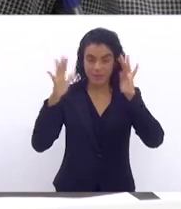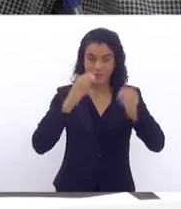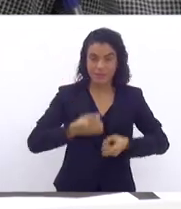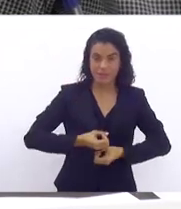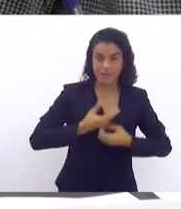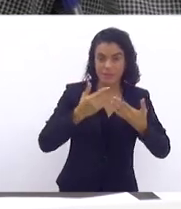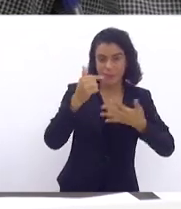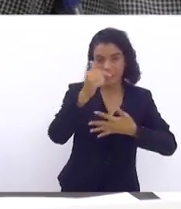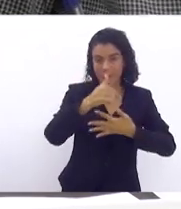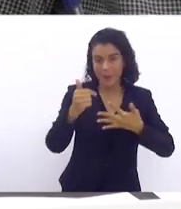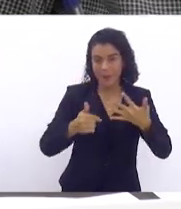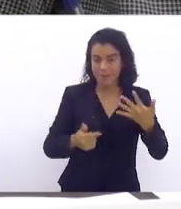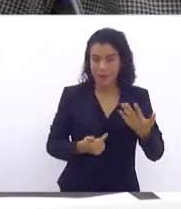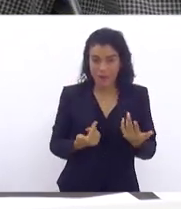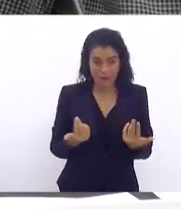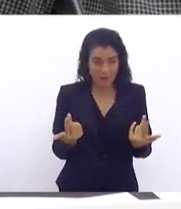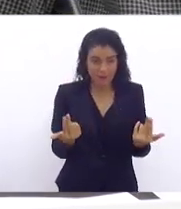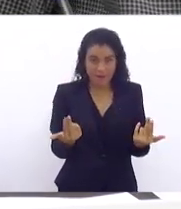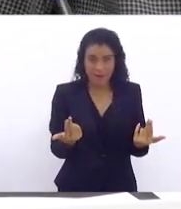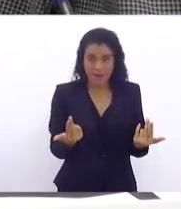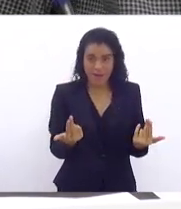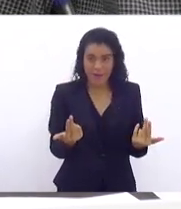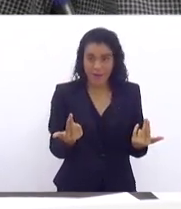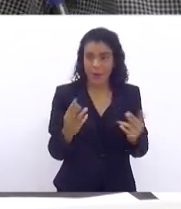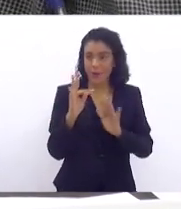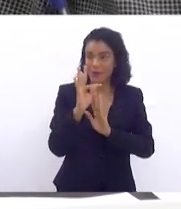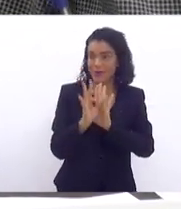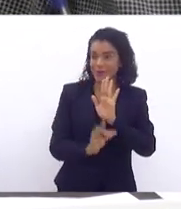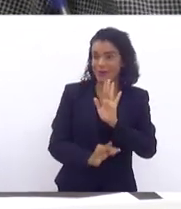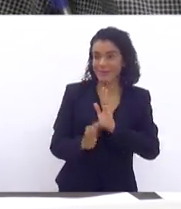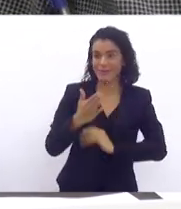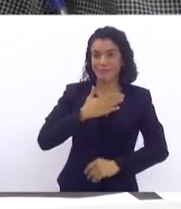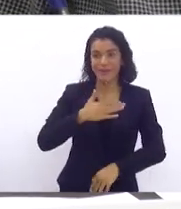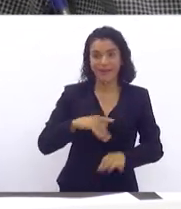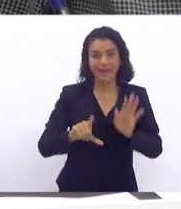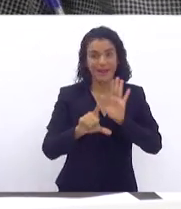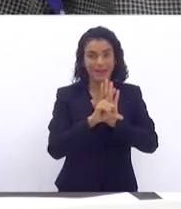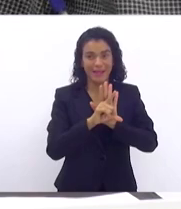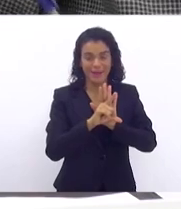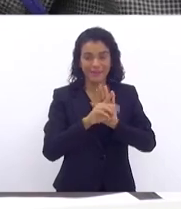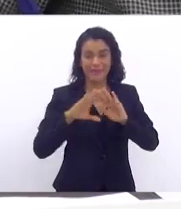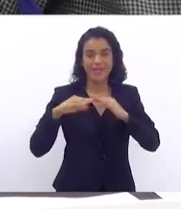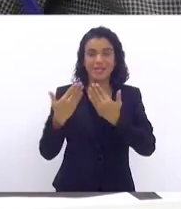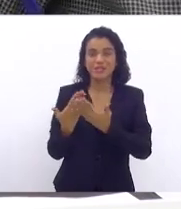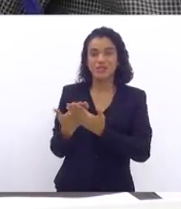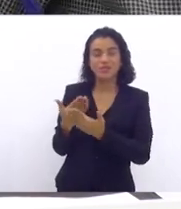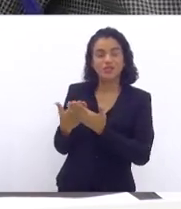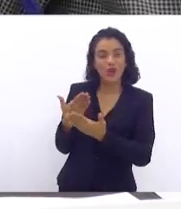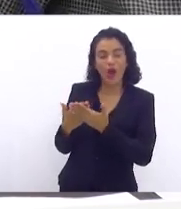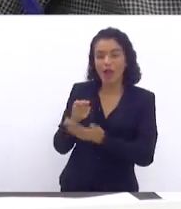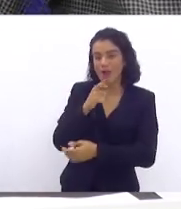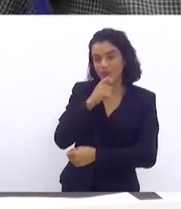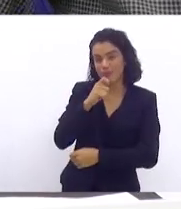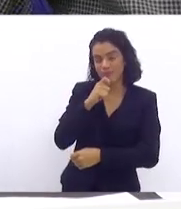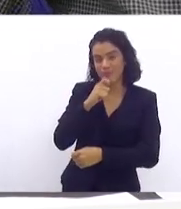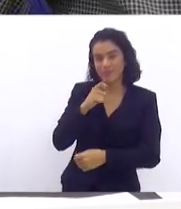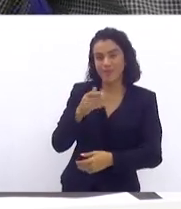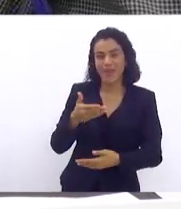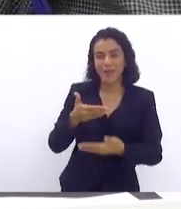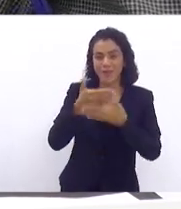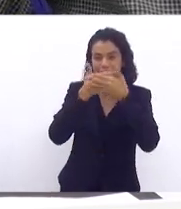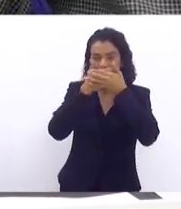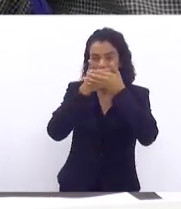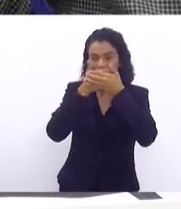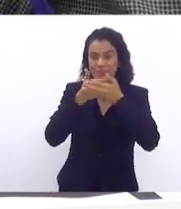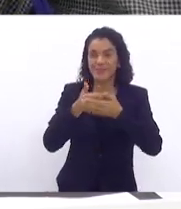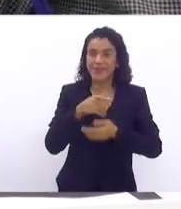expressão, etc. É exatamente o texto da minha lei, Escola Sem Mordaça, que Vossa Excelência, de forma